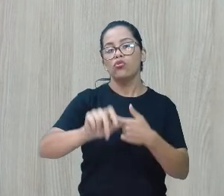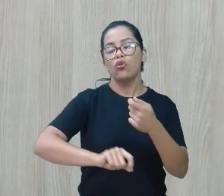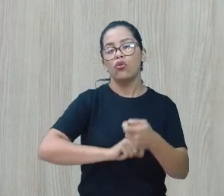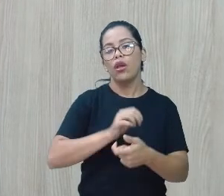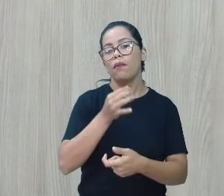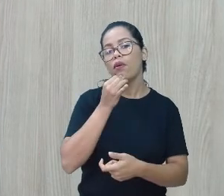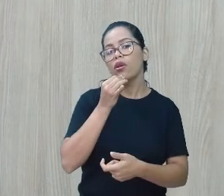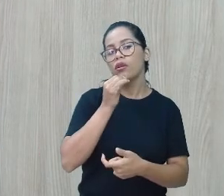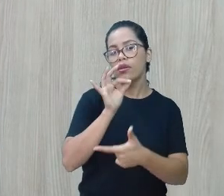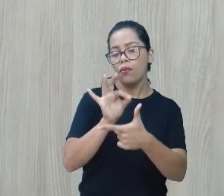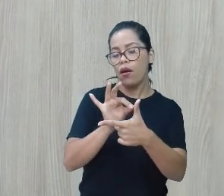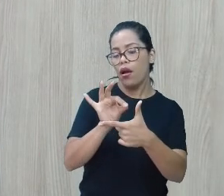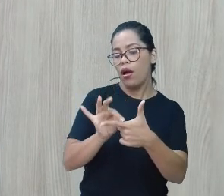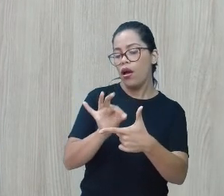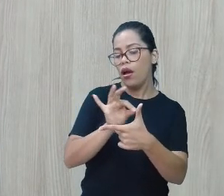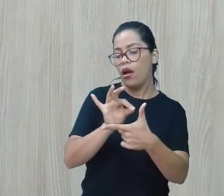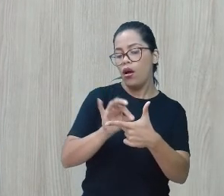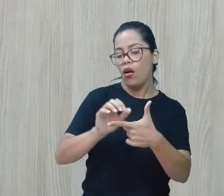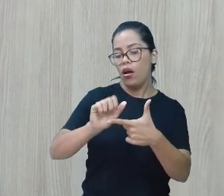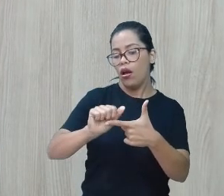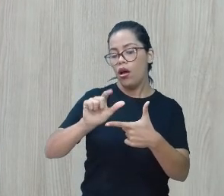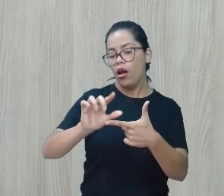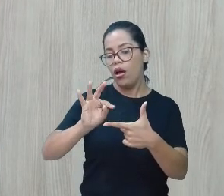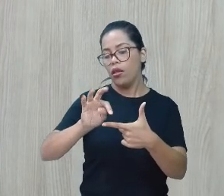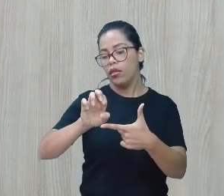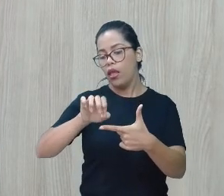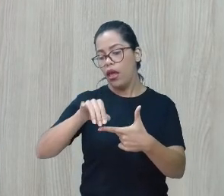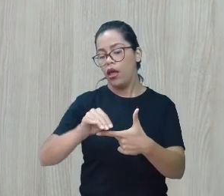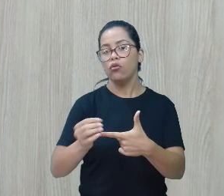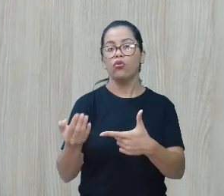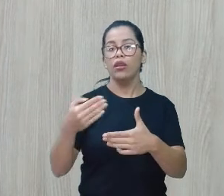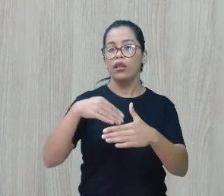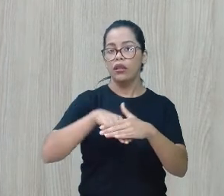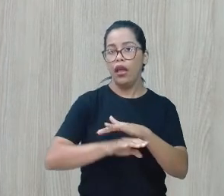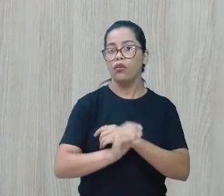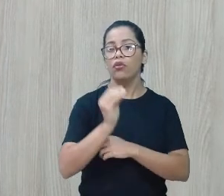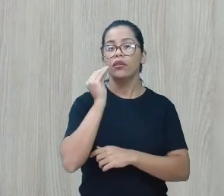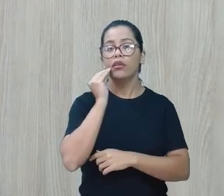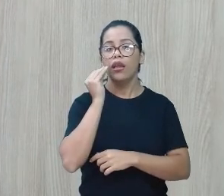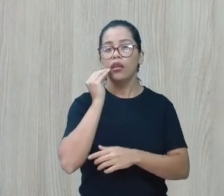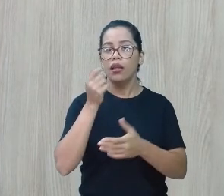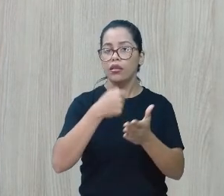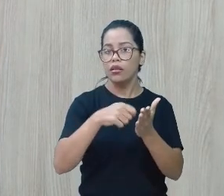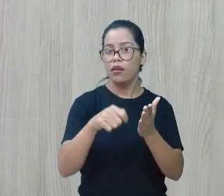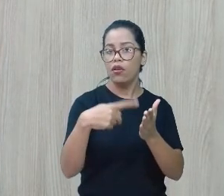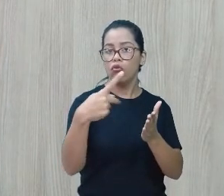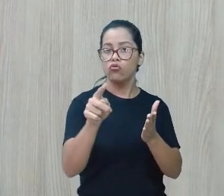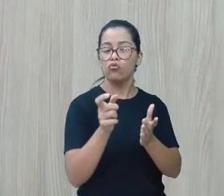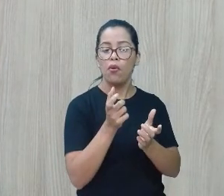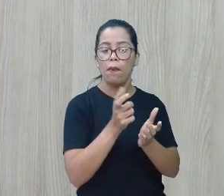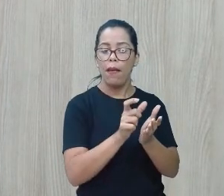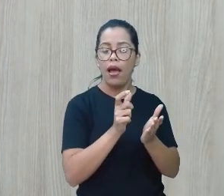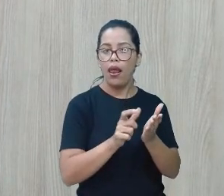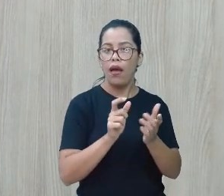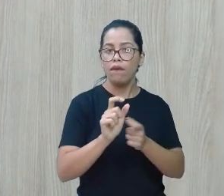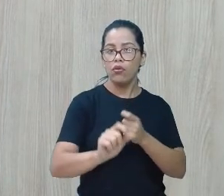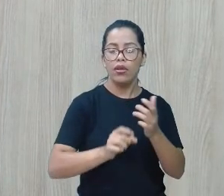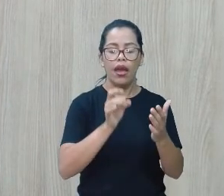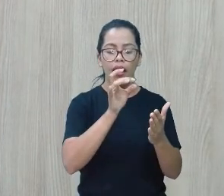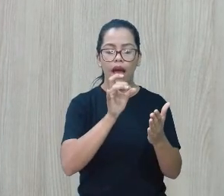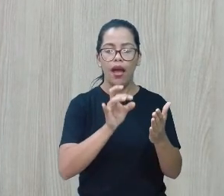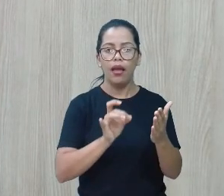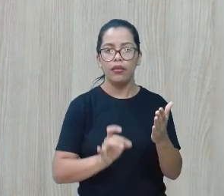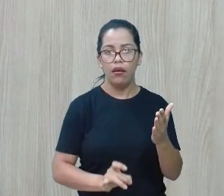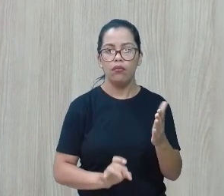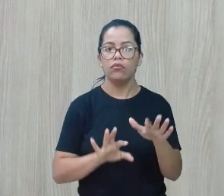por exemplo, o ângulo alterno interno, tenta escrever com tuas palavras o que é cada um deles, tá certo? É importante você